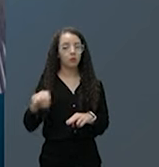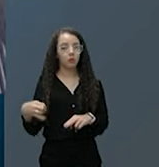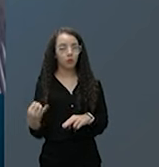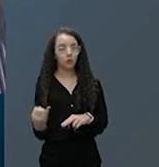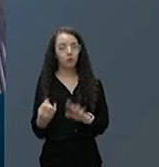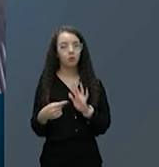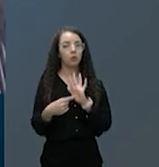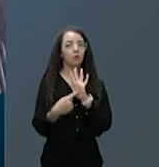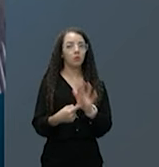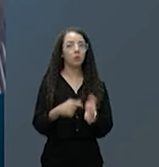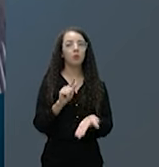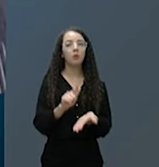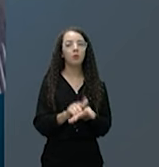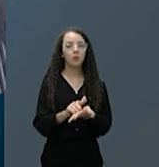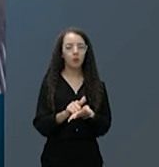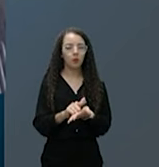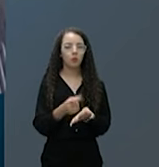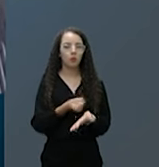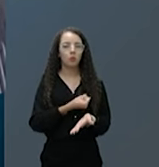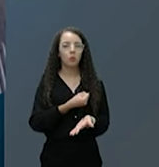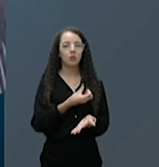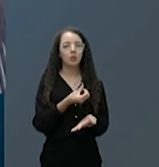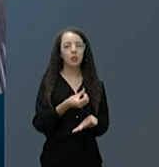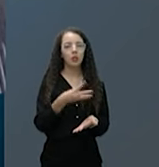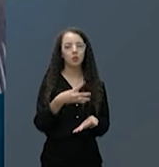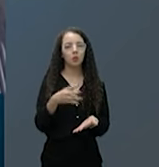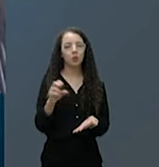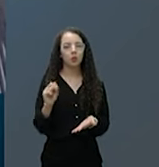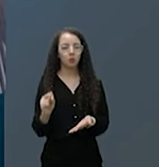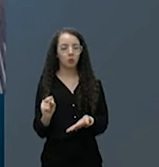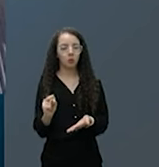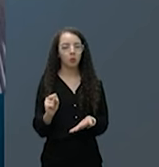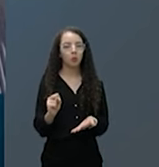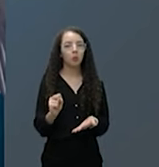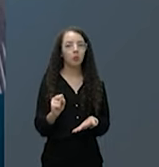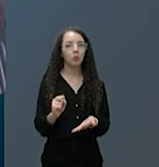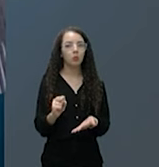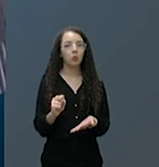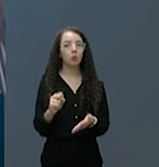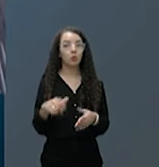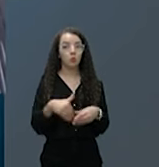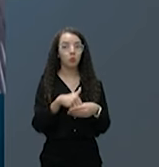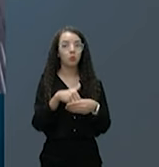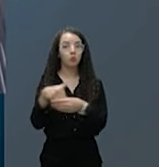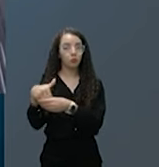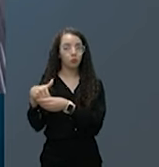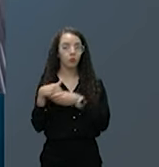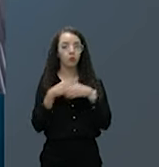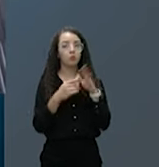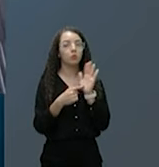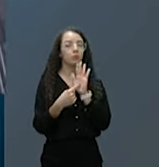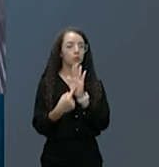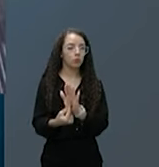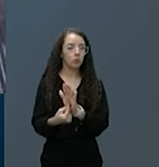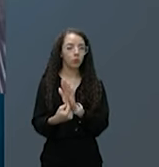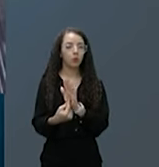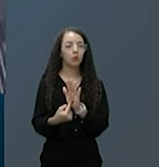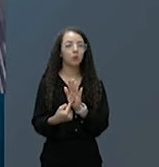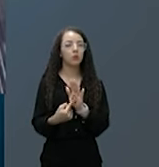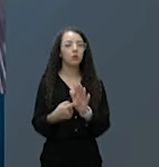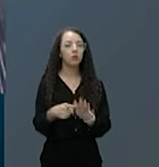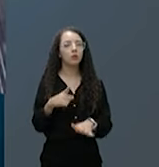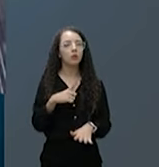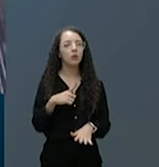folhas 648 a 655 e transcrevo no voto, senhor presidente, que está assim lavrado, não obstante as